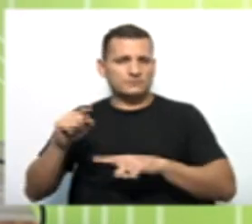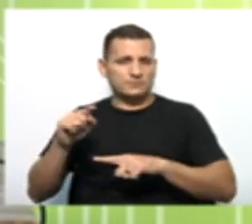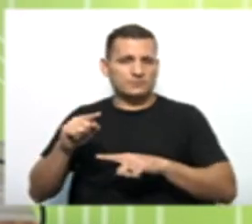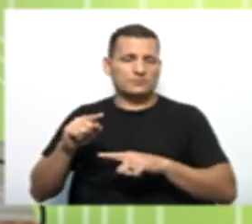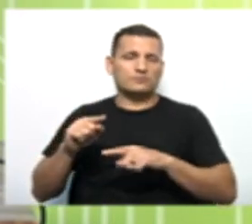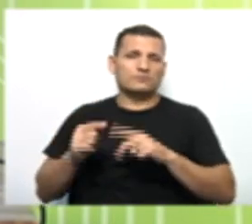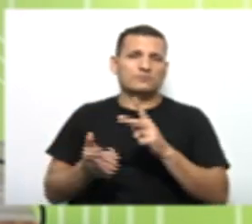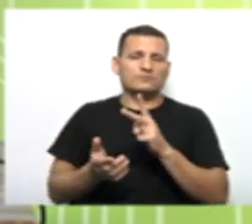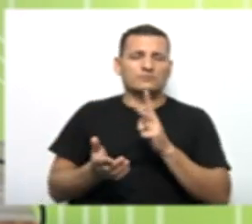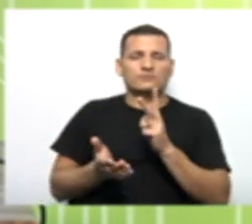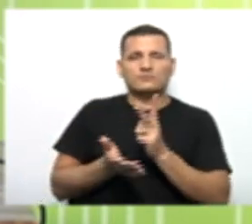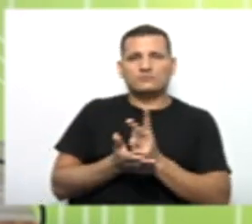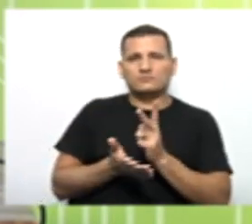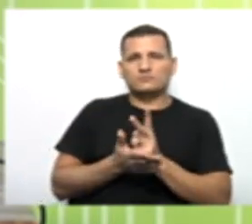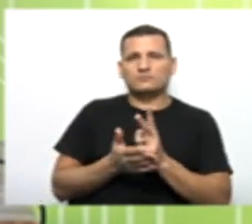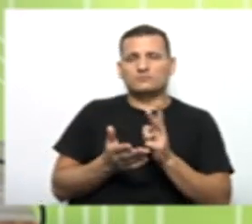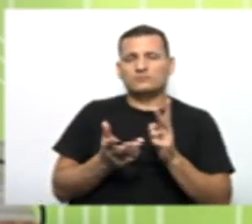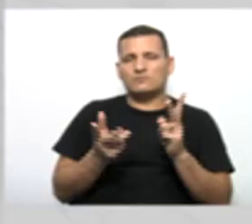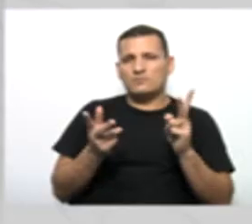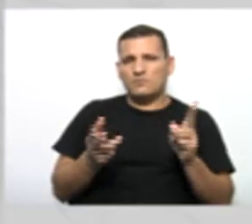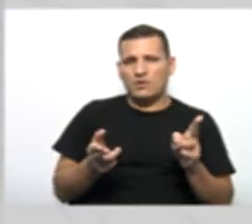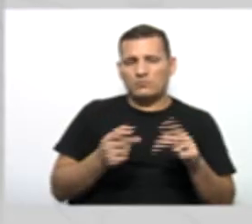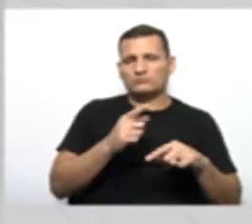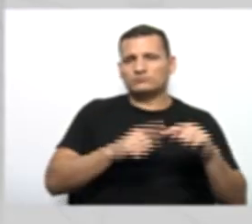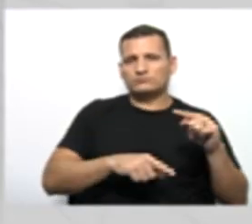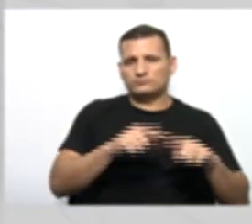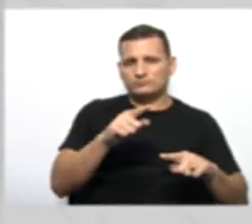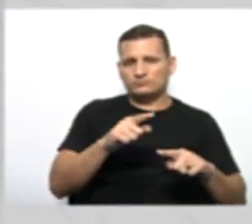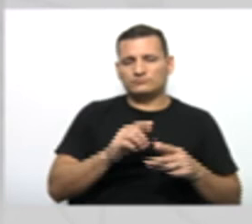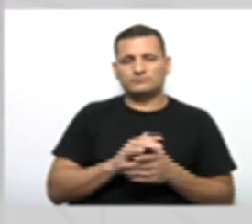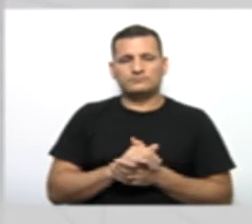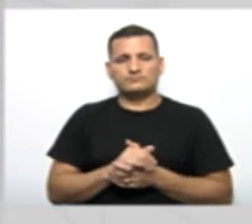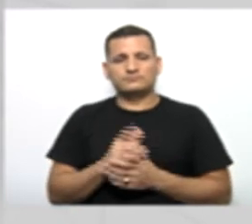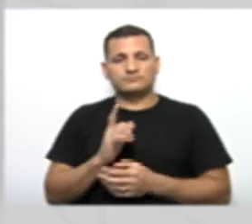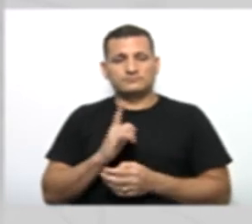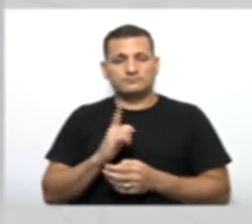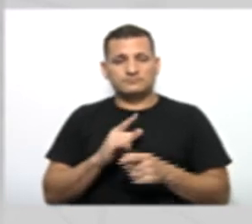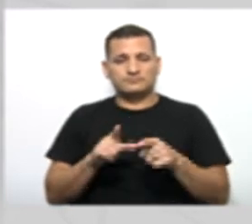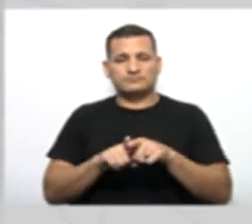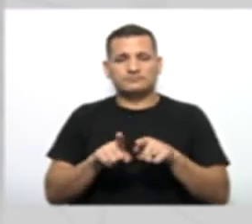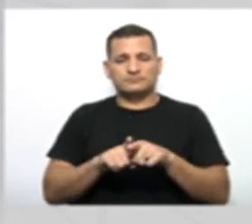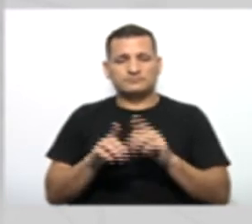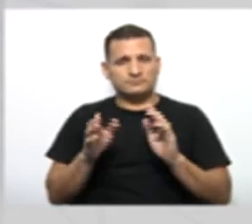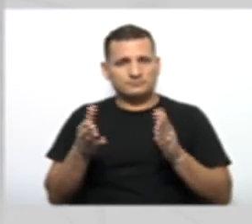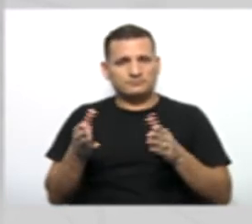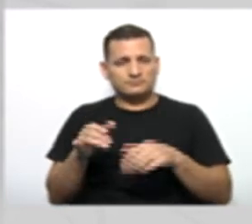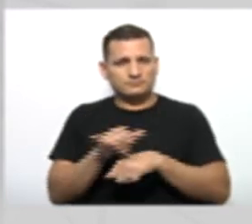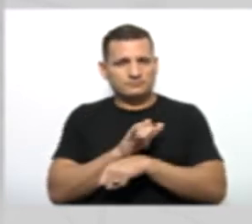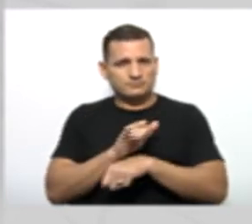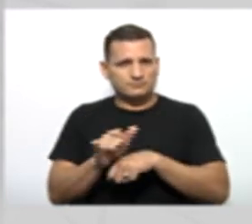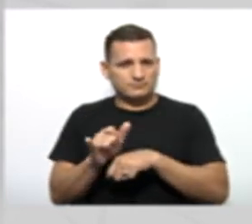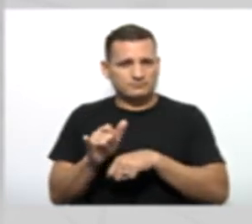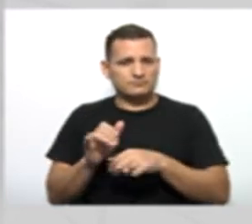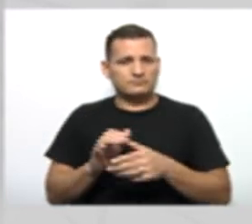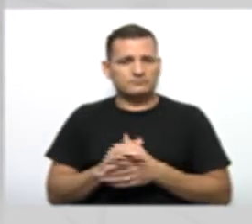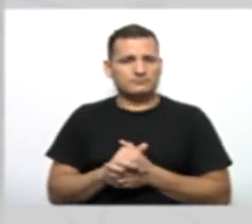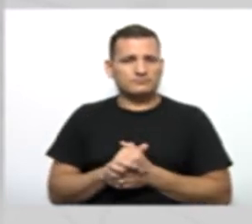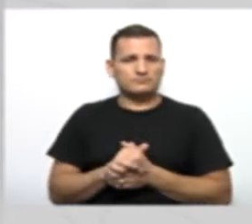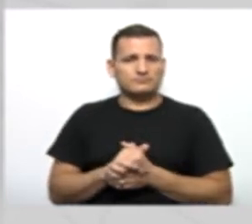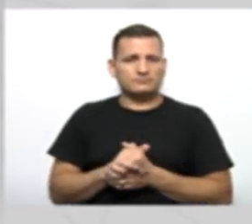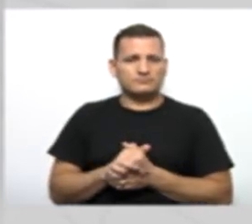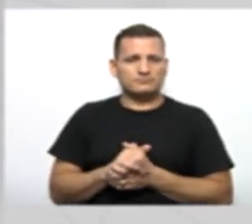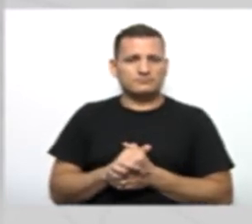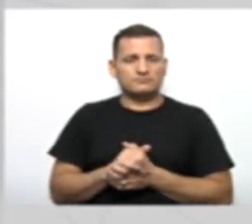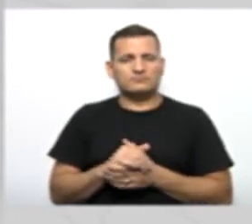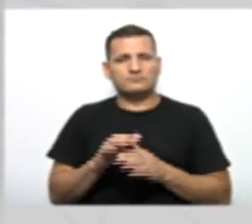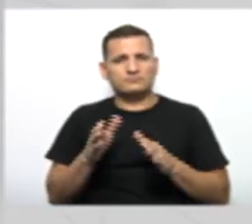mesma quantidade de produtos. E nós temos também a abordagem estratégica. A abordagem estratégica é aquela